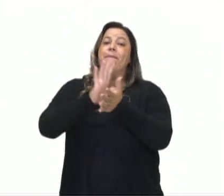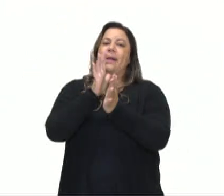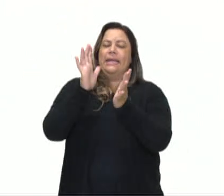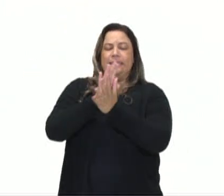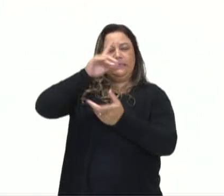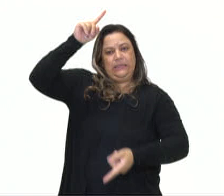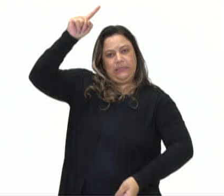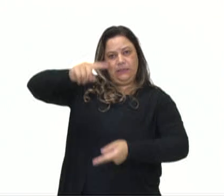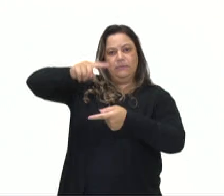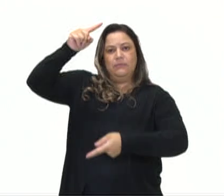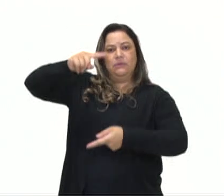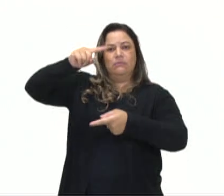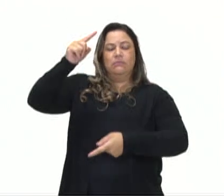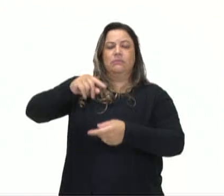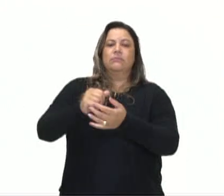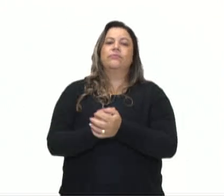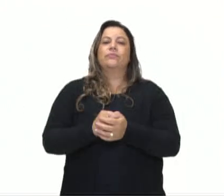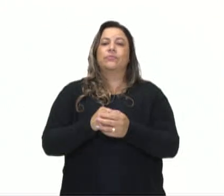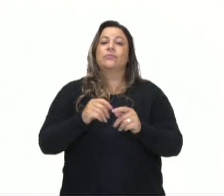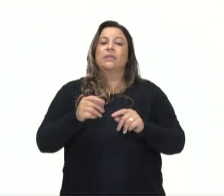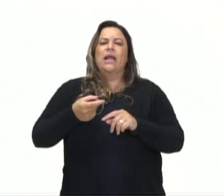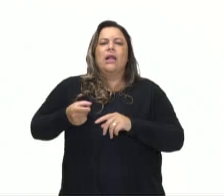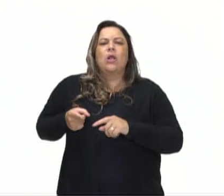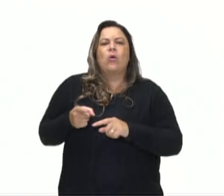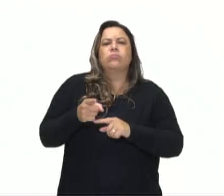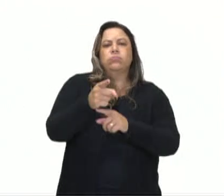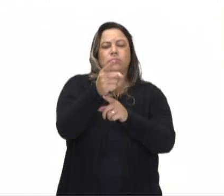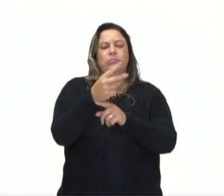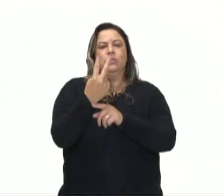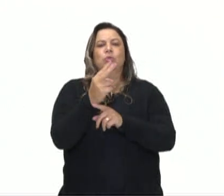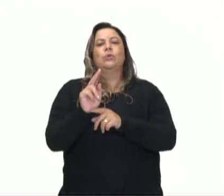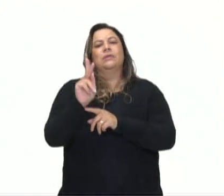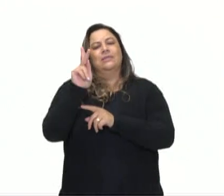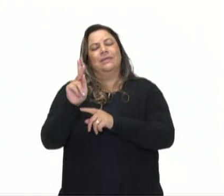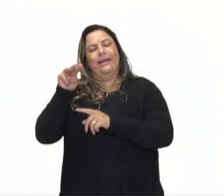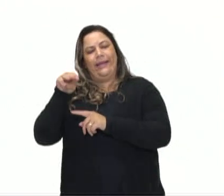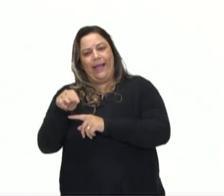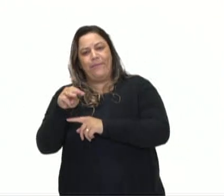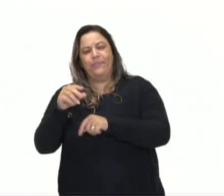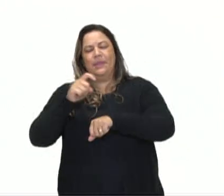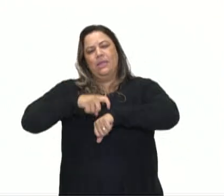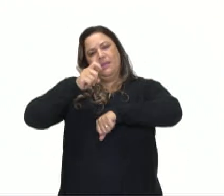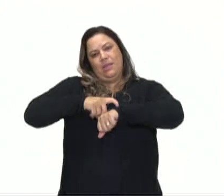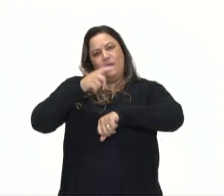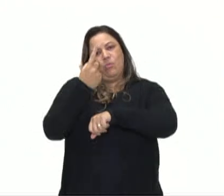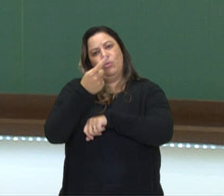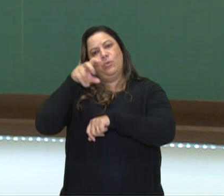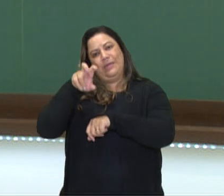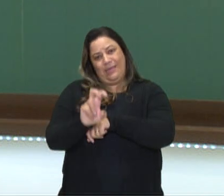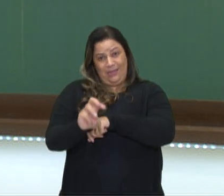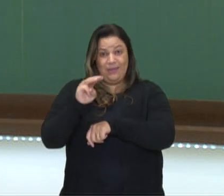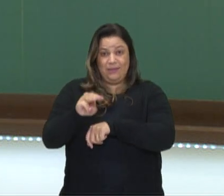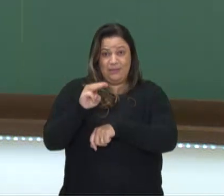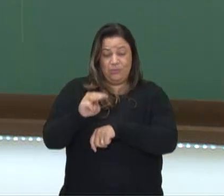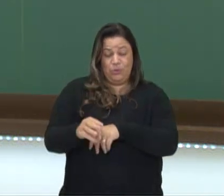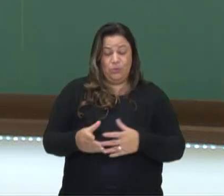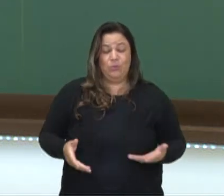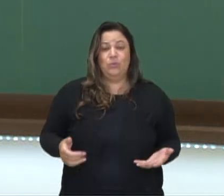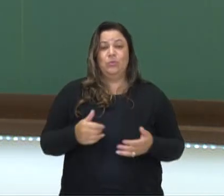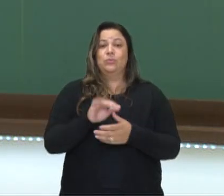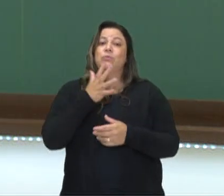diâmetro não ultrapassa o de 2 km e sua duração em média é de 15 minutos. Então eles são muito fortes,